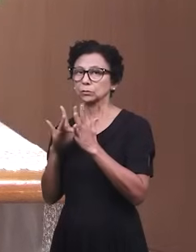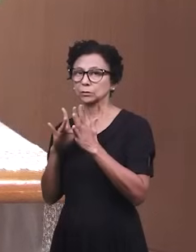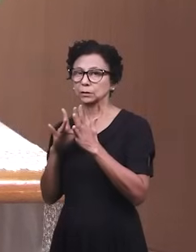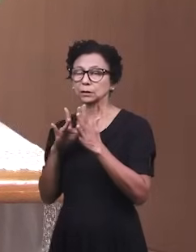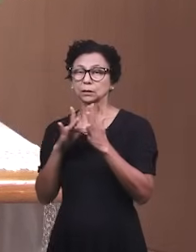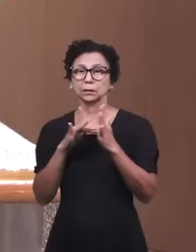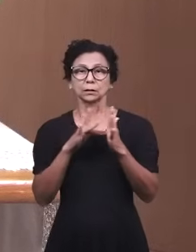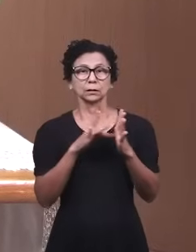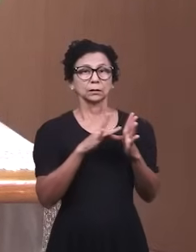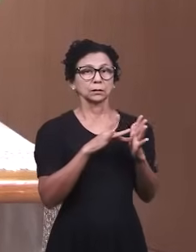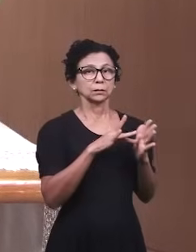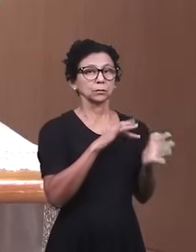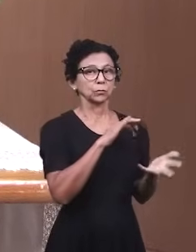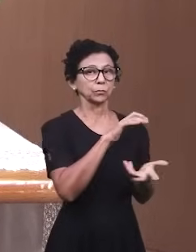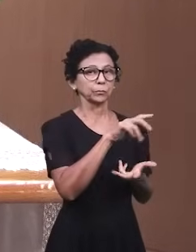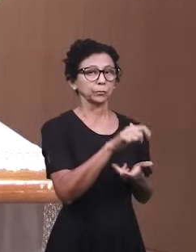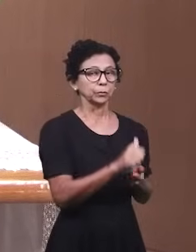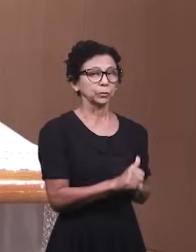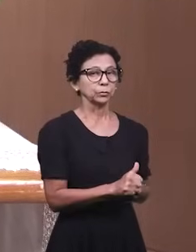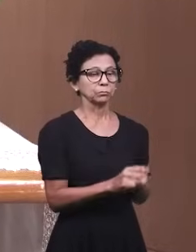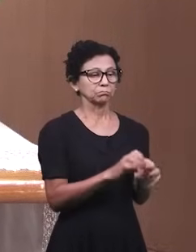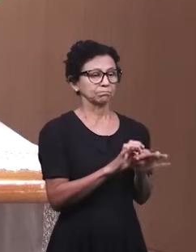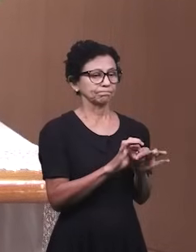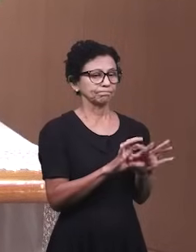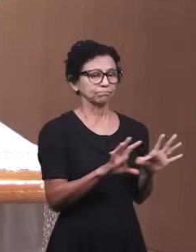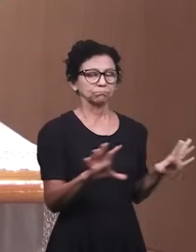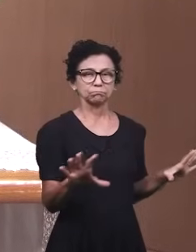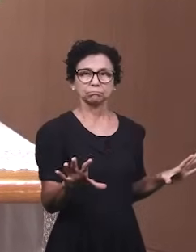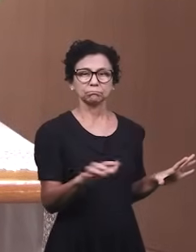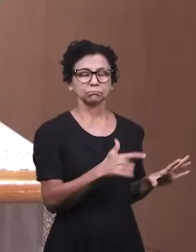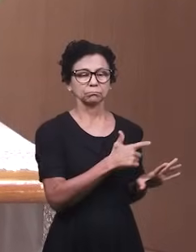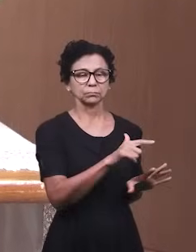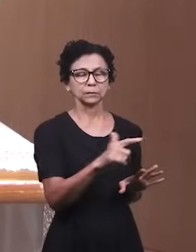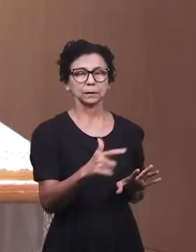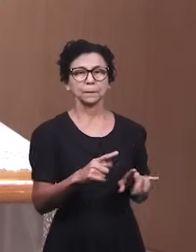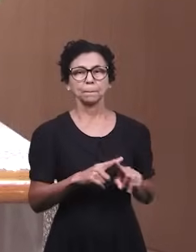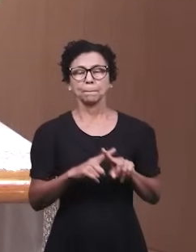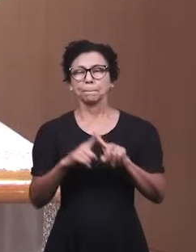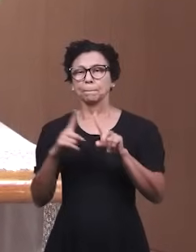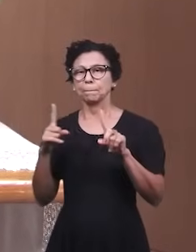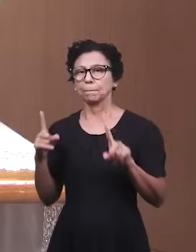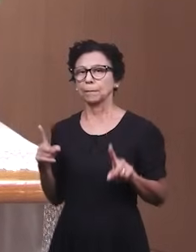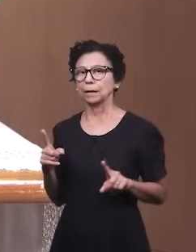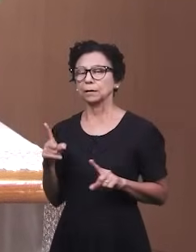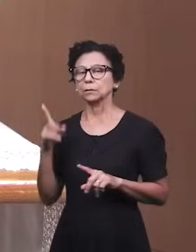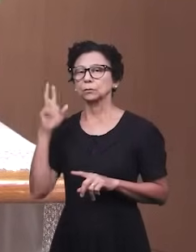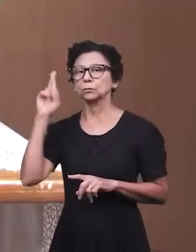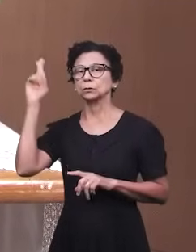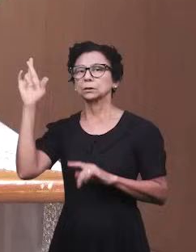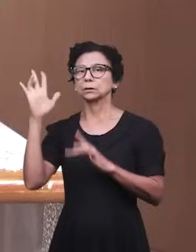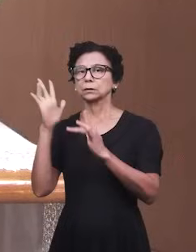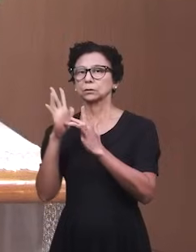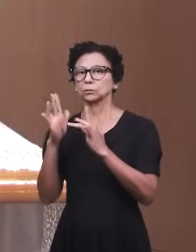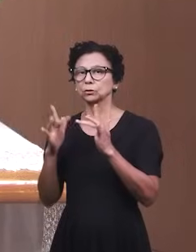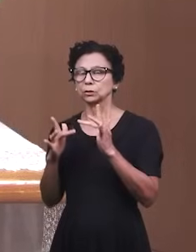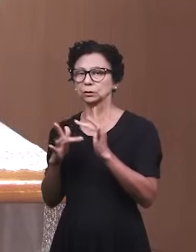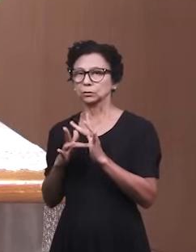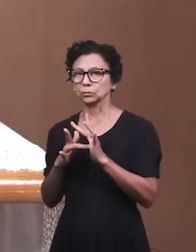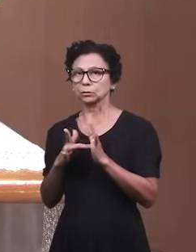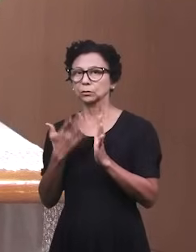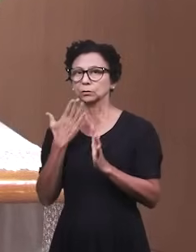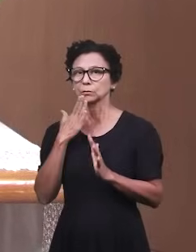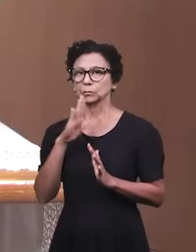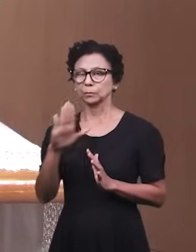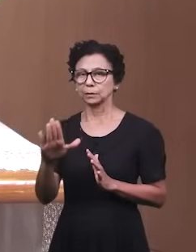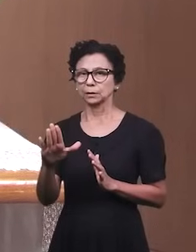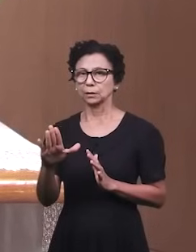há consenso, mas o Senhor, através dessa luz, tem nos dado vida eterna